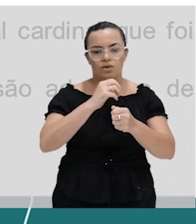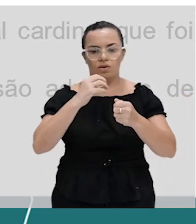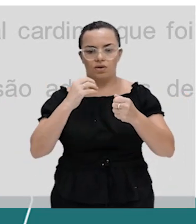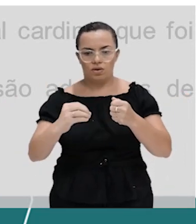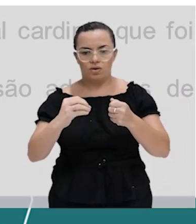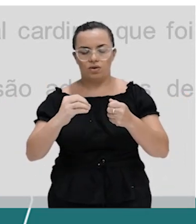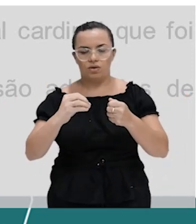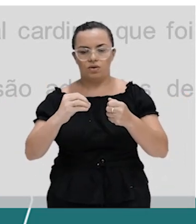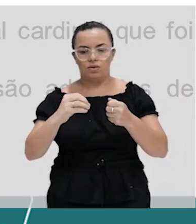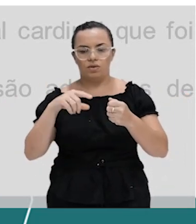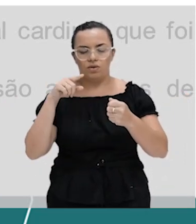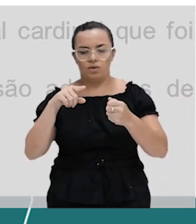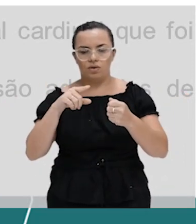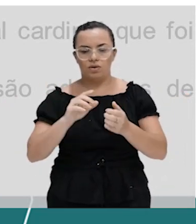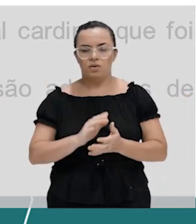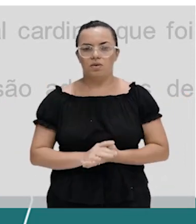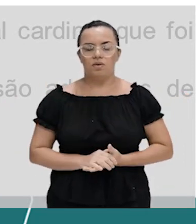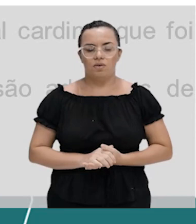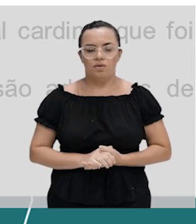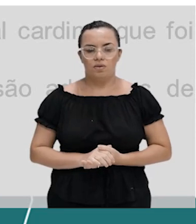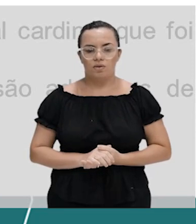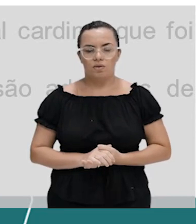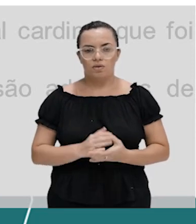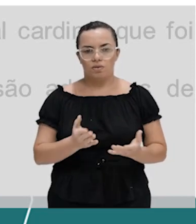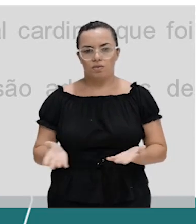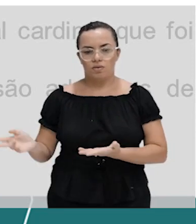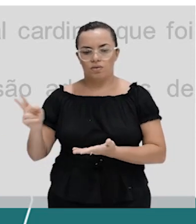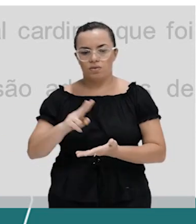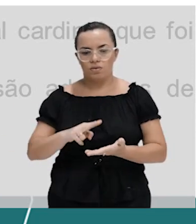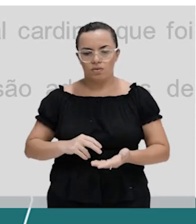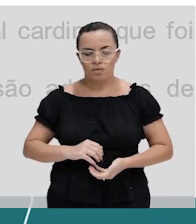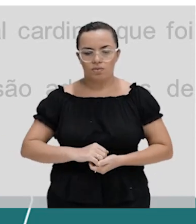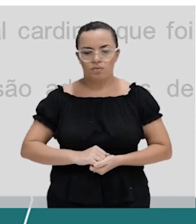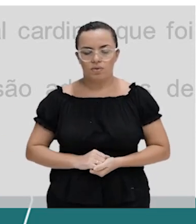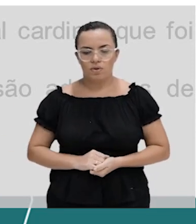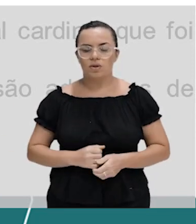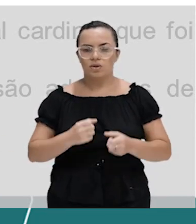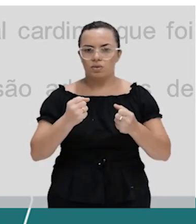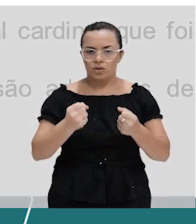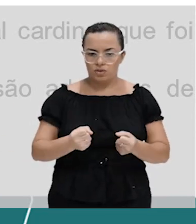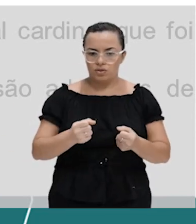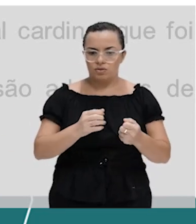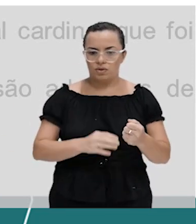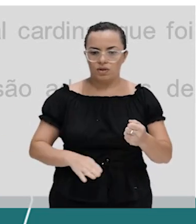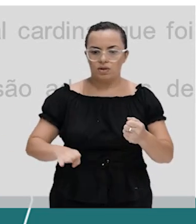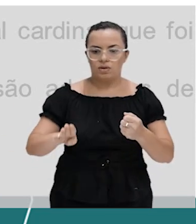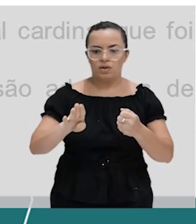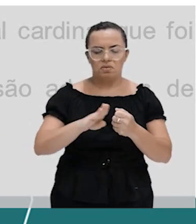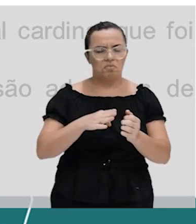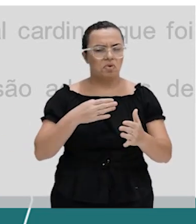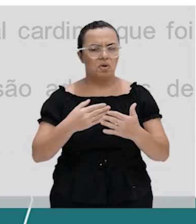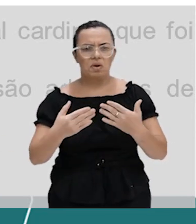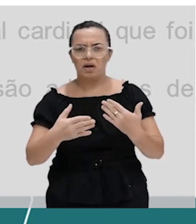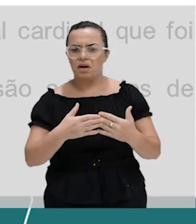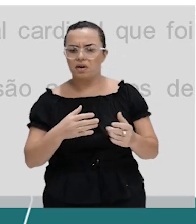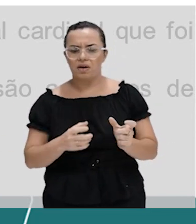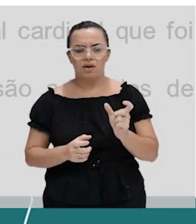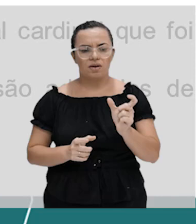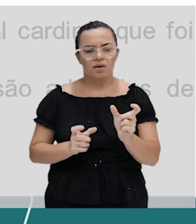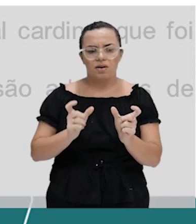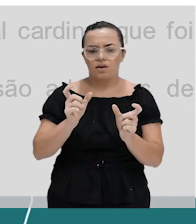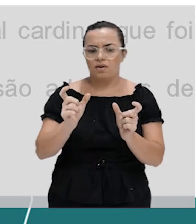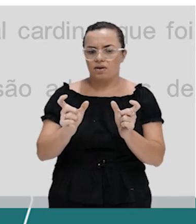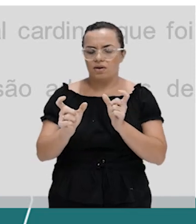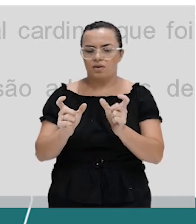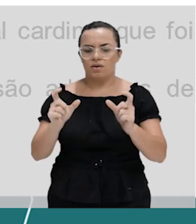a, as, uns, uma, umas, podem substantivar qualquer palavra ou